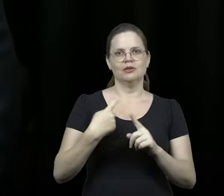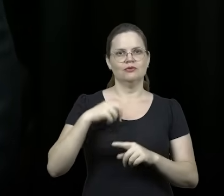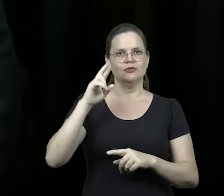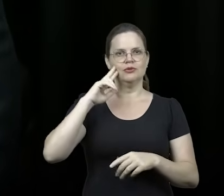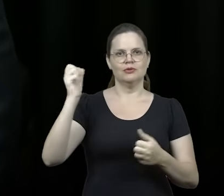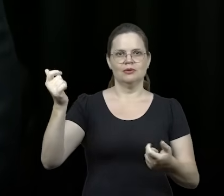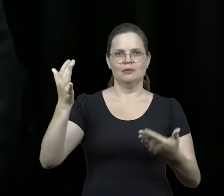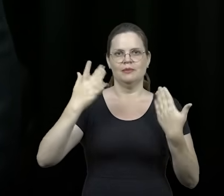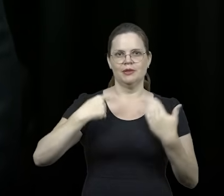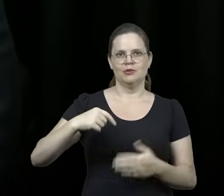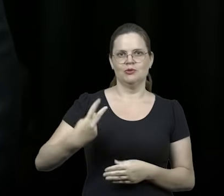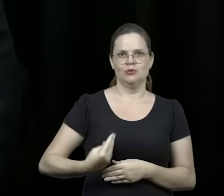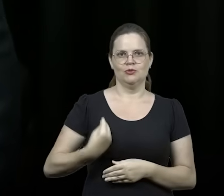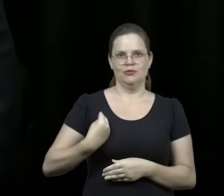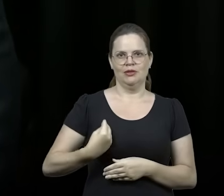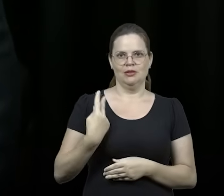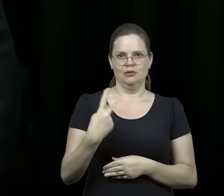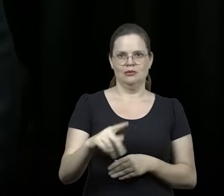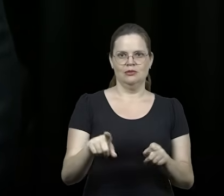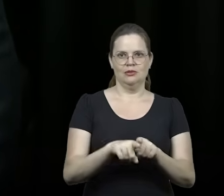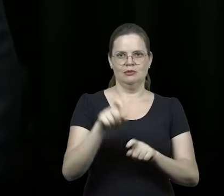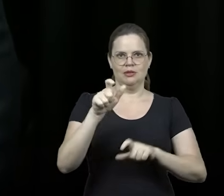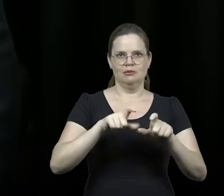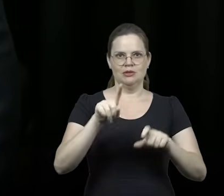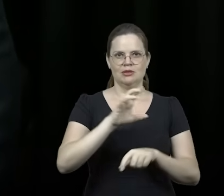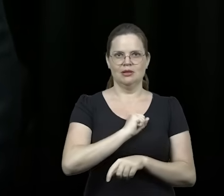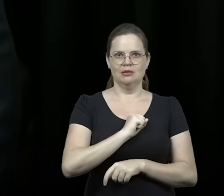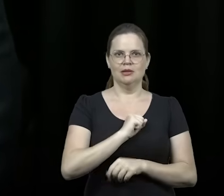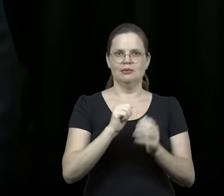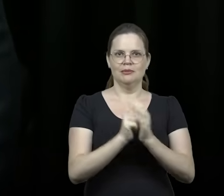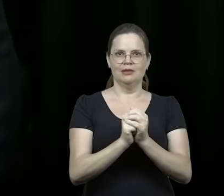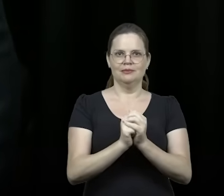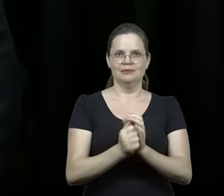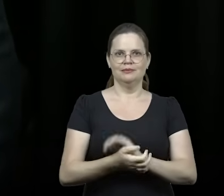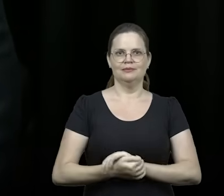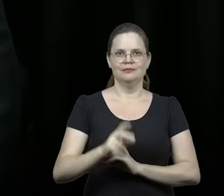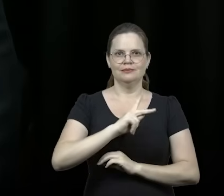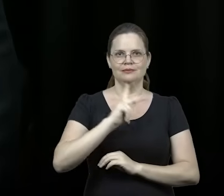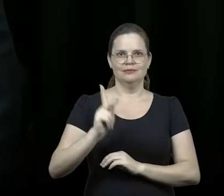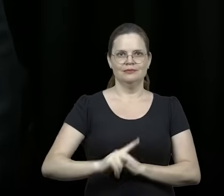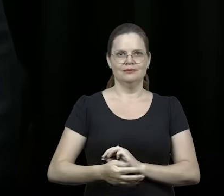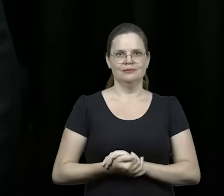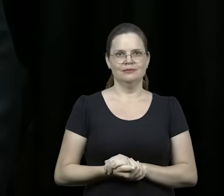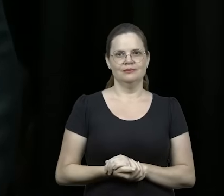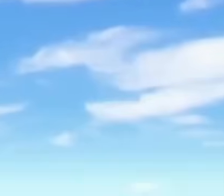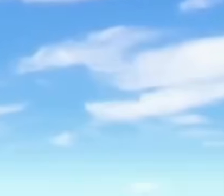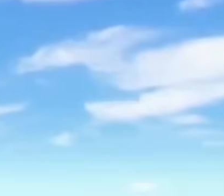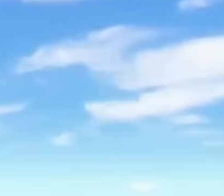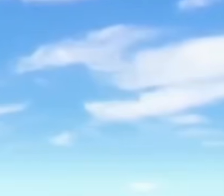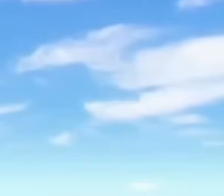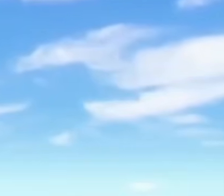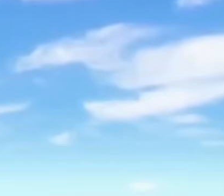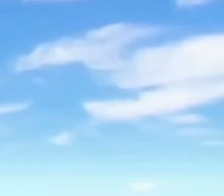bênção do Senhor na sua vida e daqueles que você ama. Amém? A paz do Senhor Jesus.